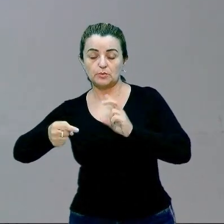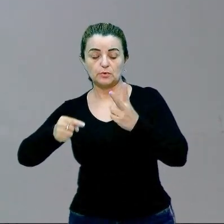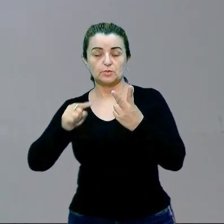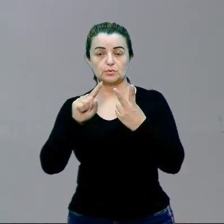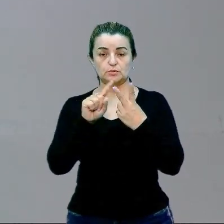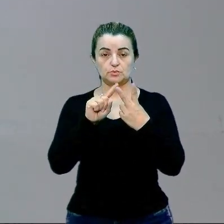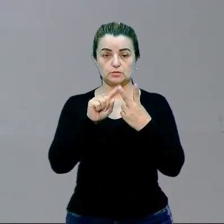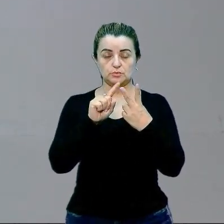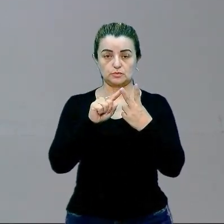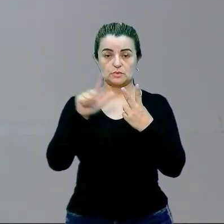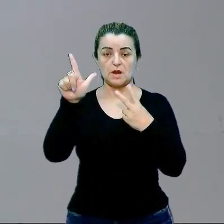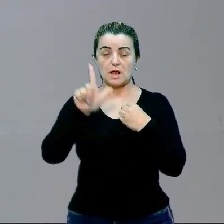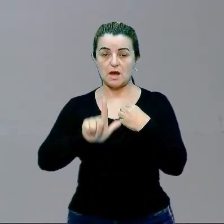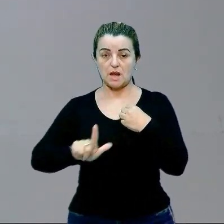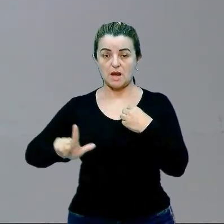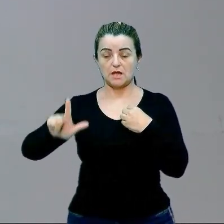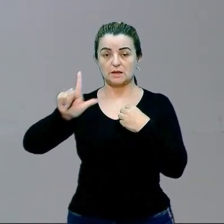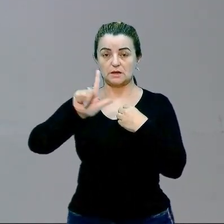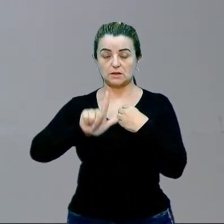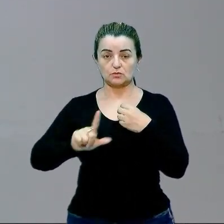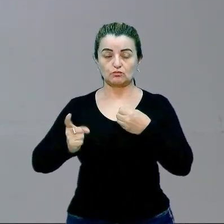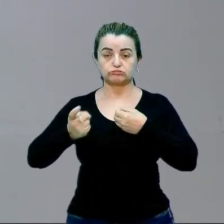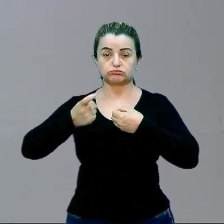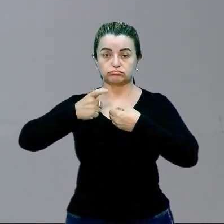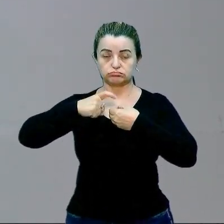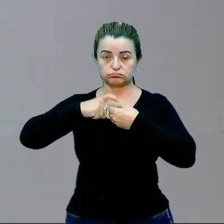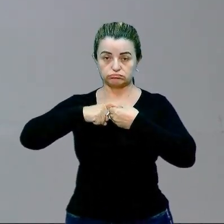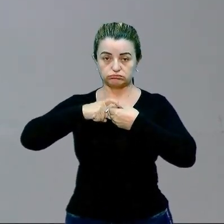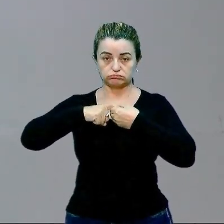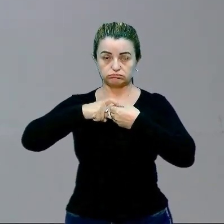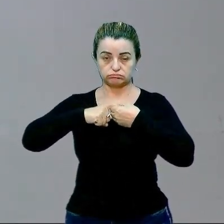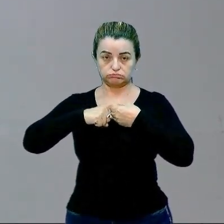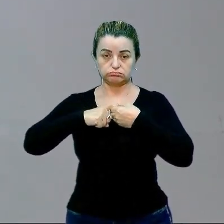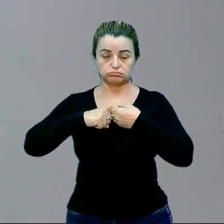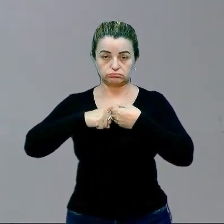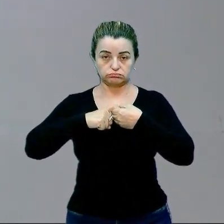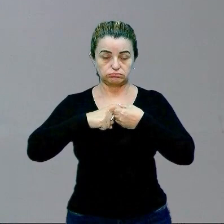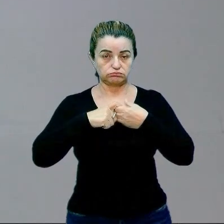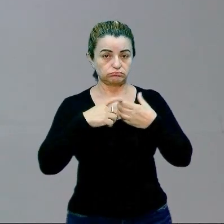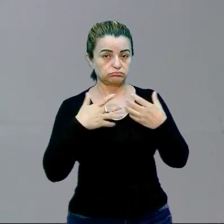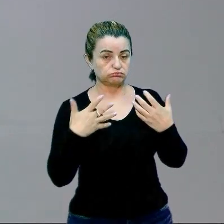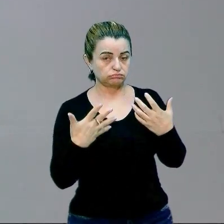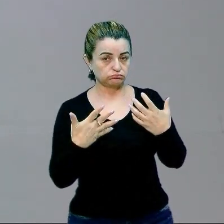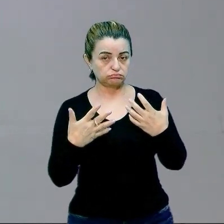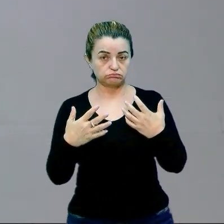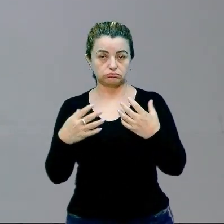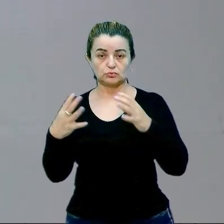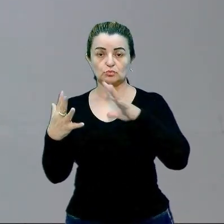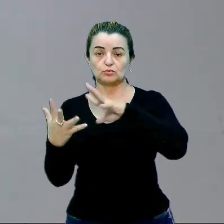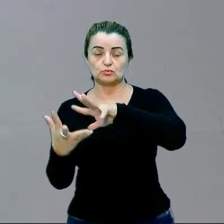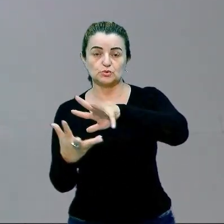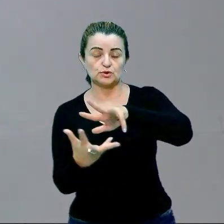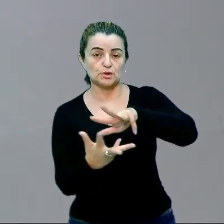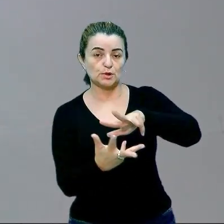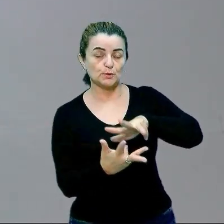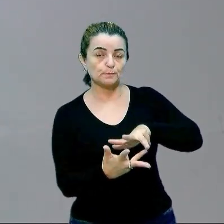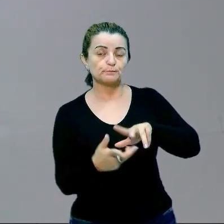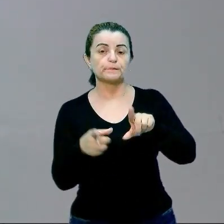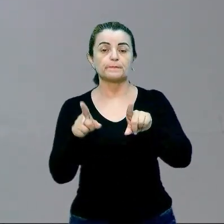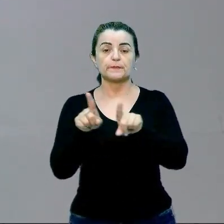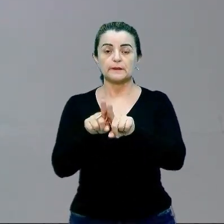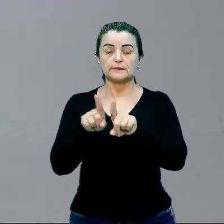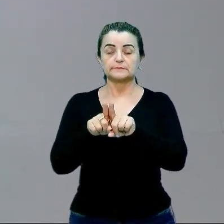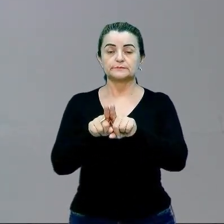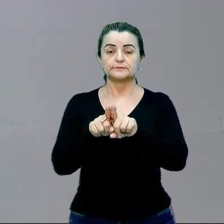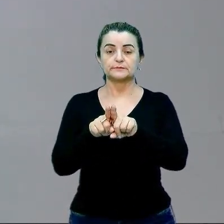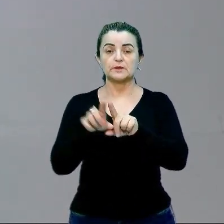aí a literatura voltada aí para a questão num quesito mundial, e também aí